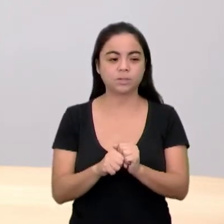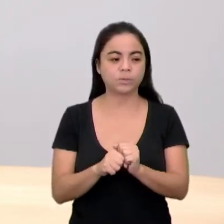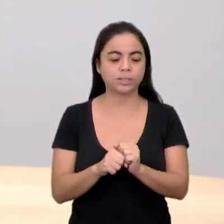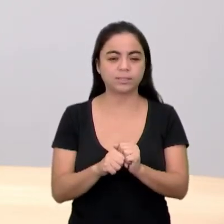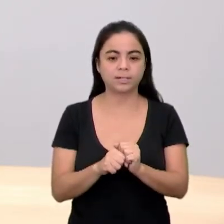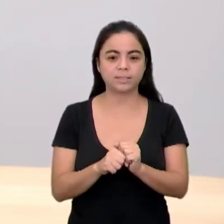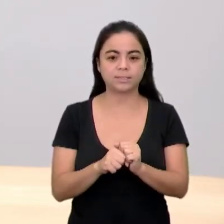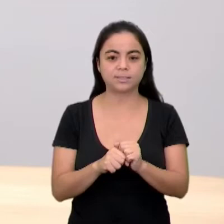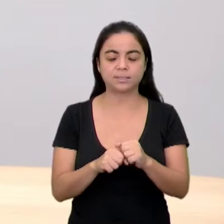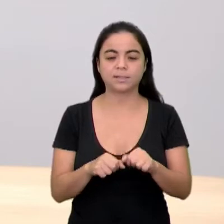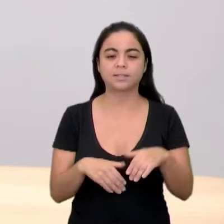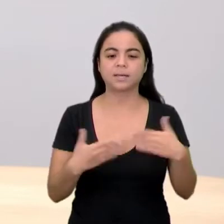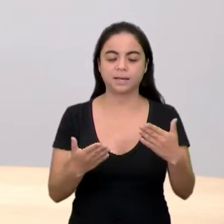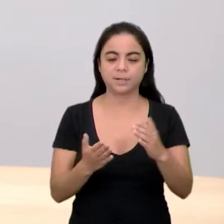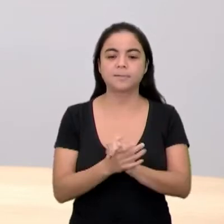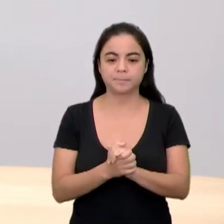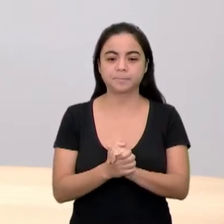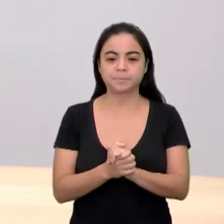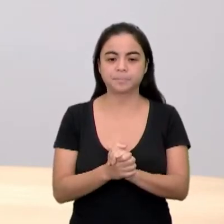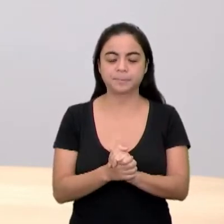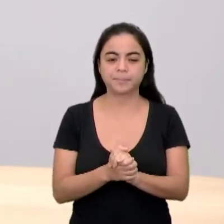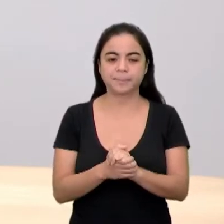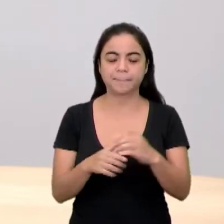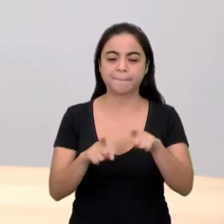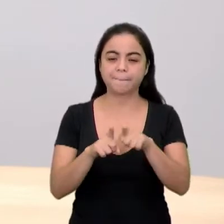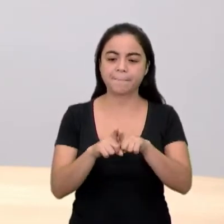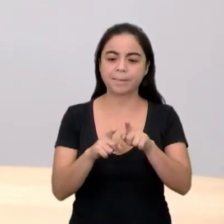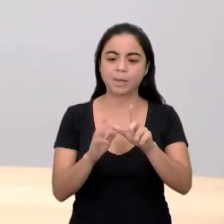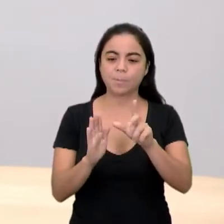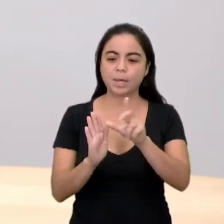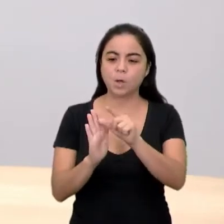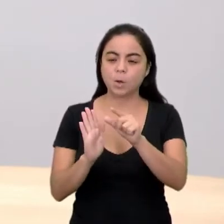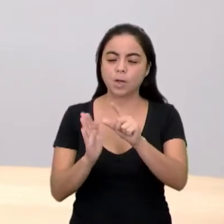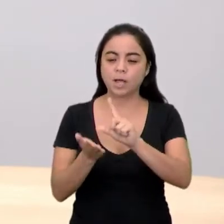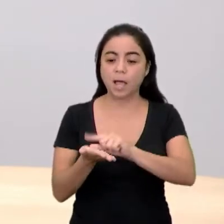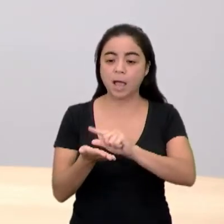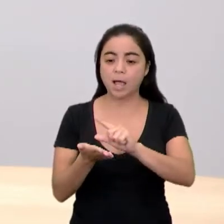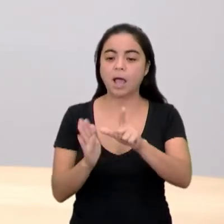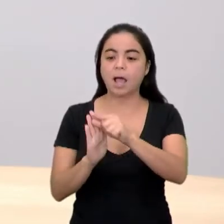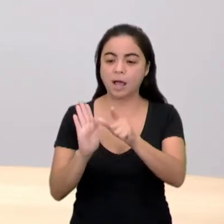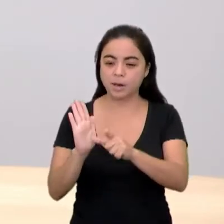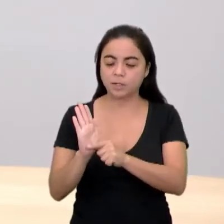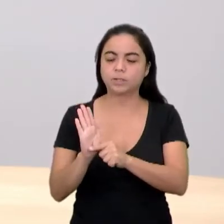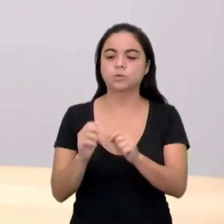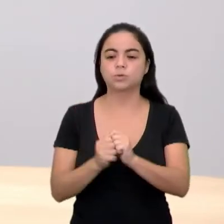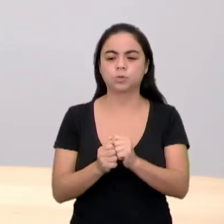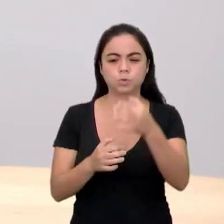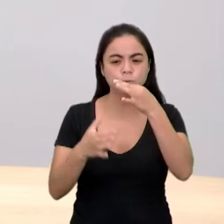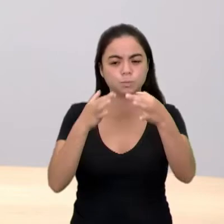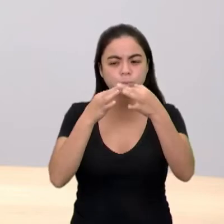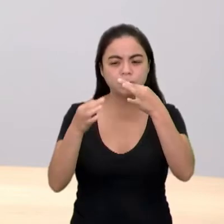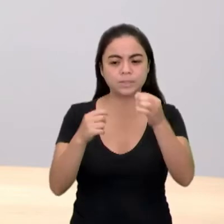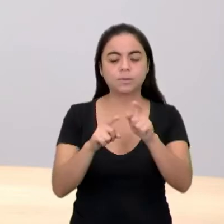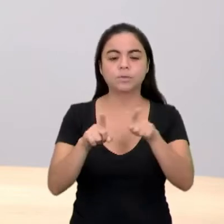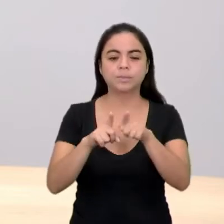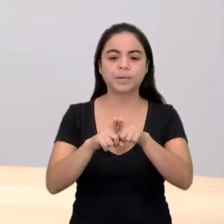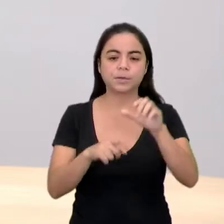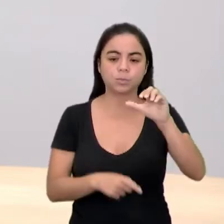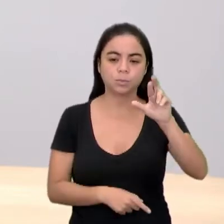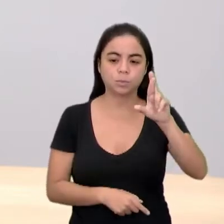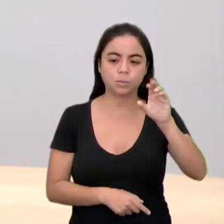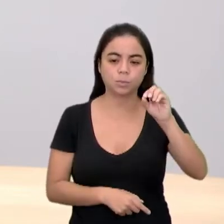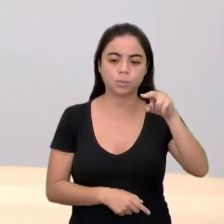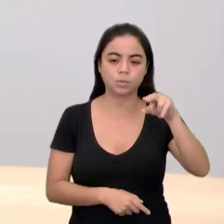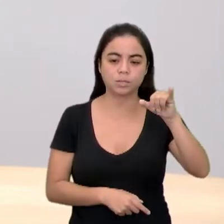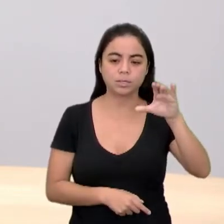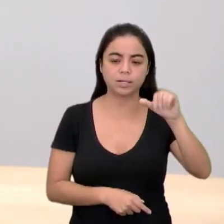cabeça. Depois a gente entra um pouquinho também na questão do artigo de opinião, né? Das crônicas, tal. Mas existem outros gêneros também que